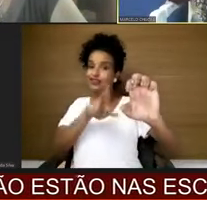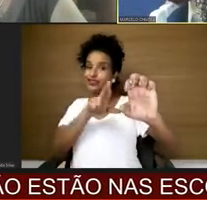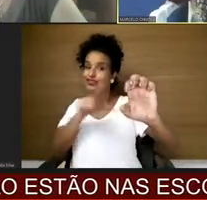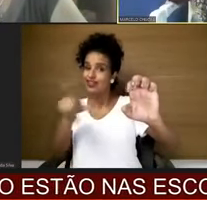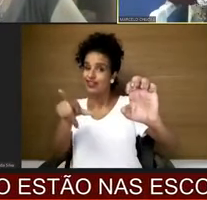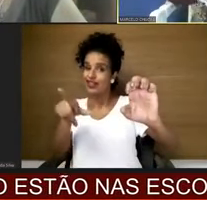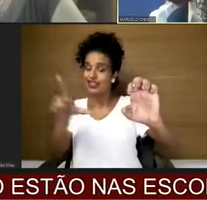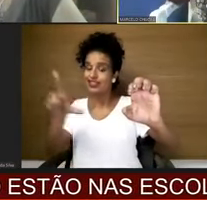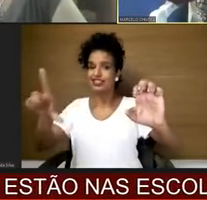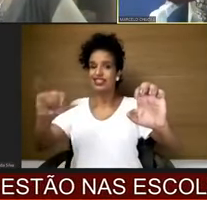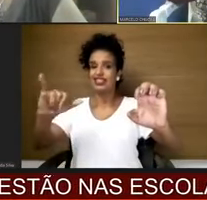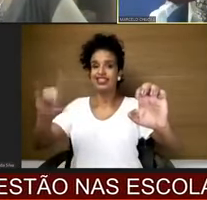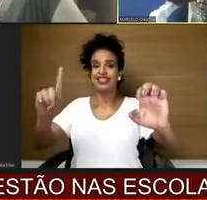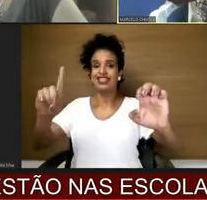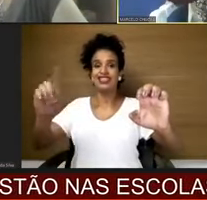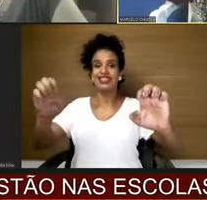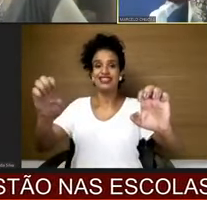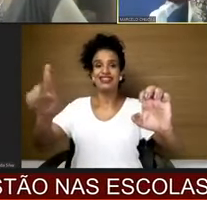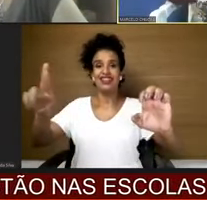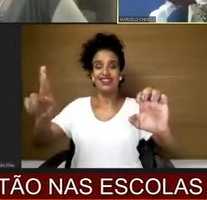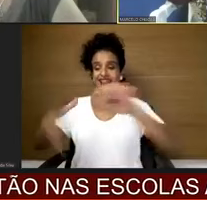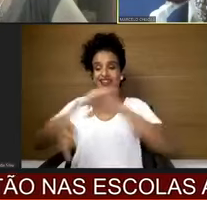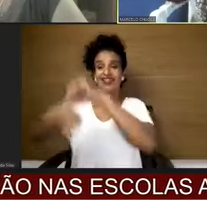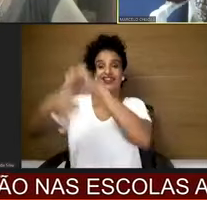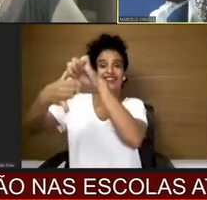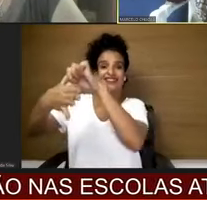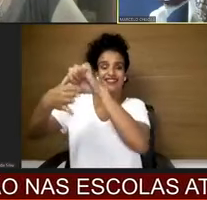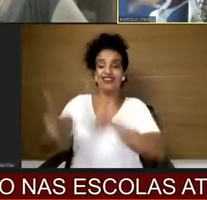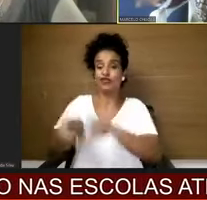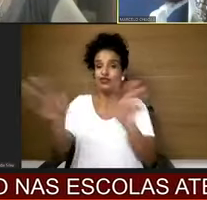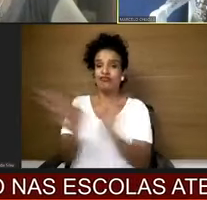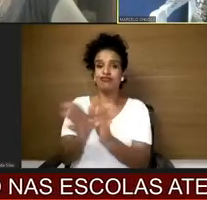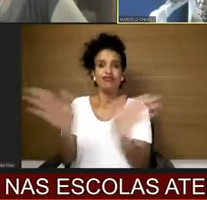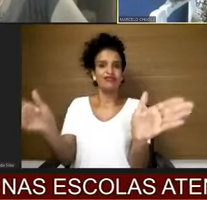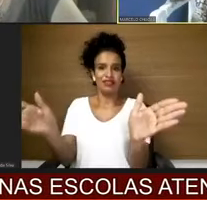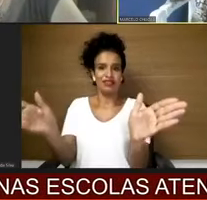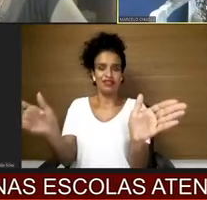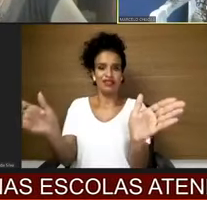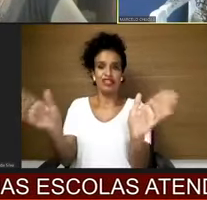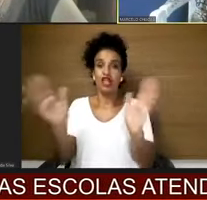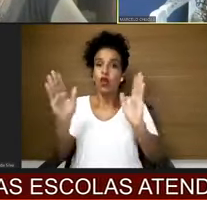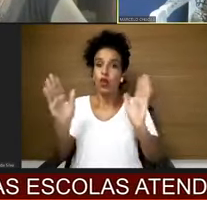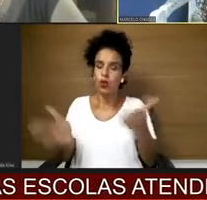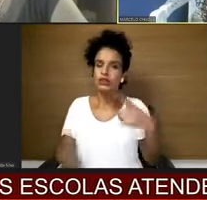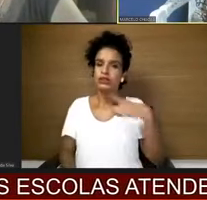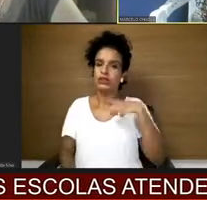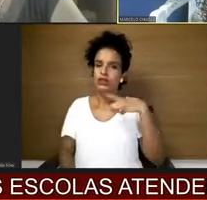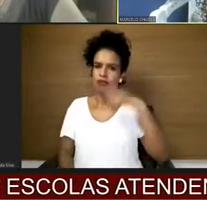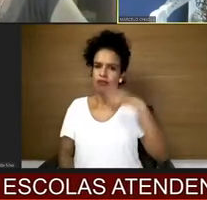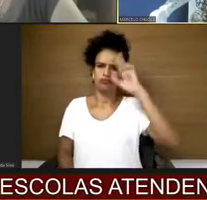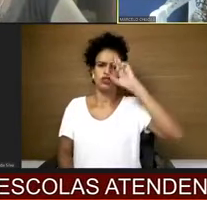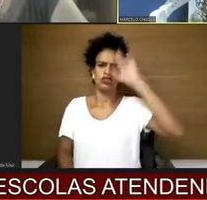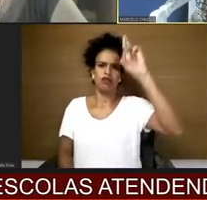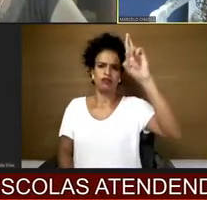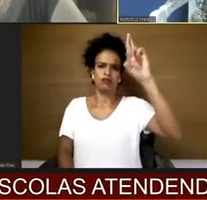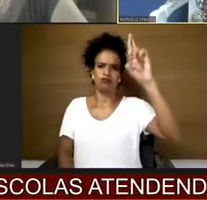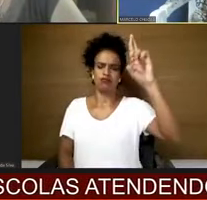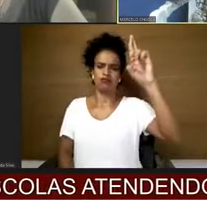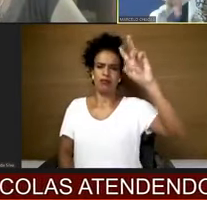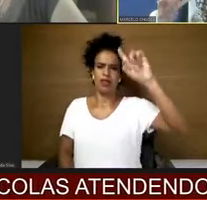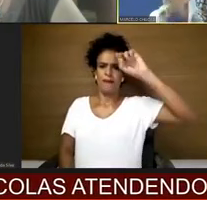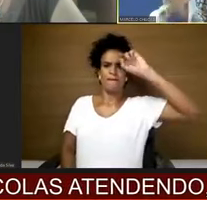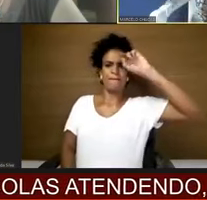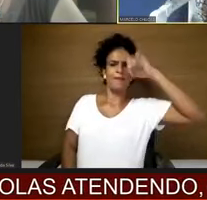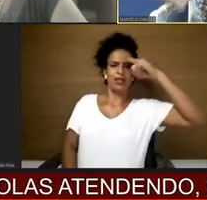o contraponto à gestão democrática é a chefia, né? Ela, claro, está em ordem